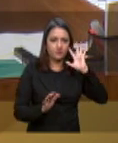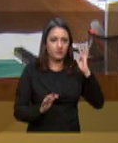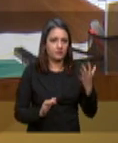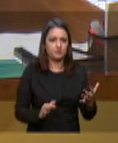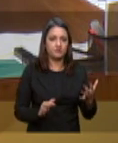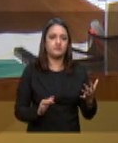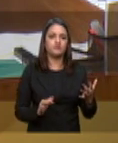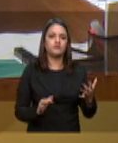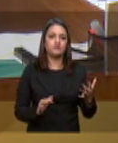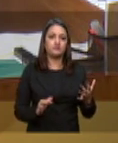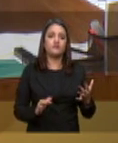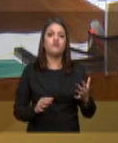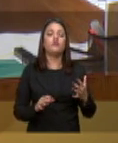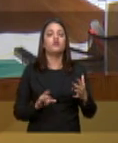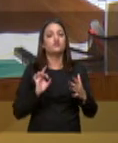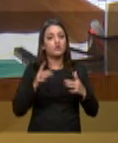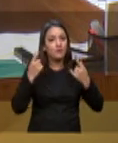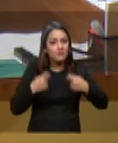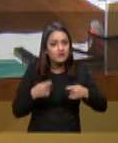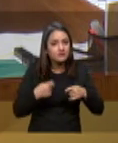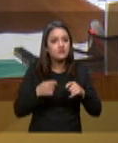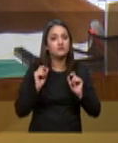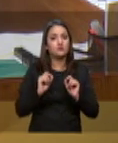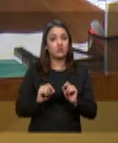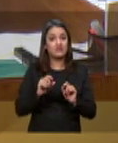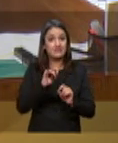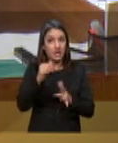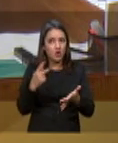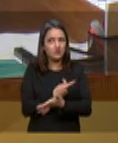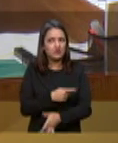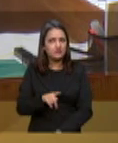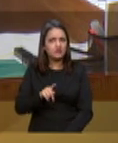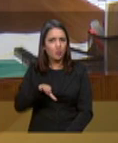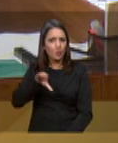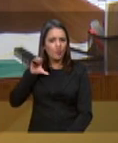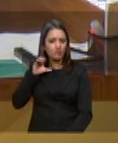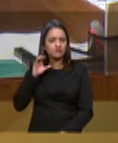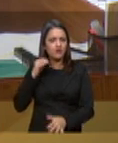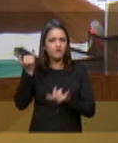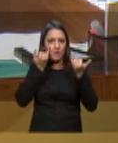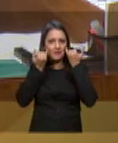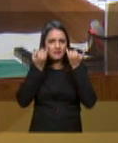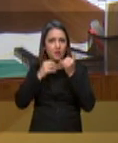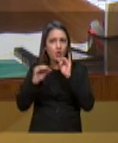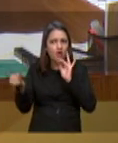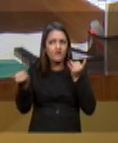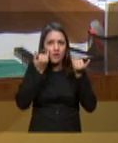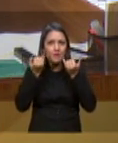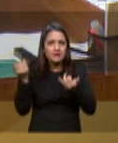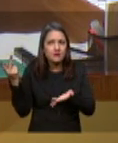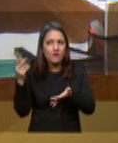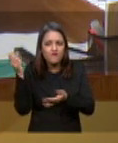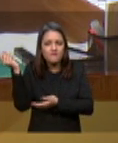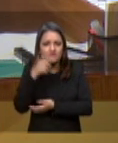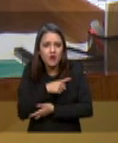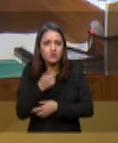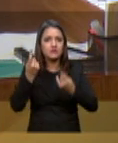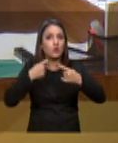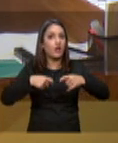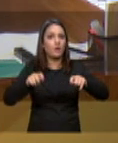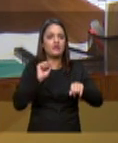desfavor do fisco, bastando a omissão de informações ou a prestação de declaração falsa, não demandando a efetiva percepção material